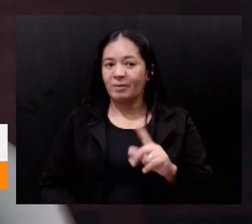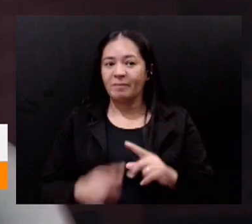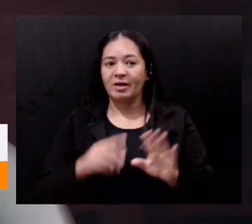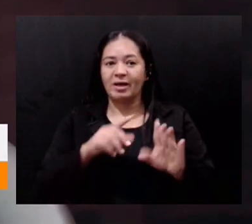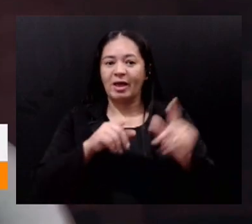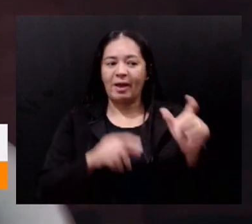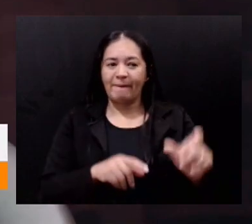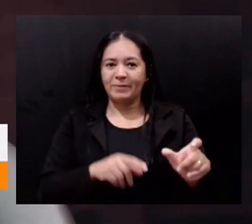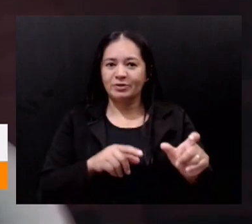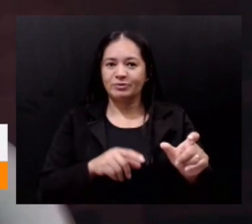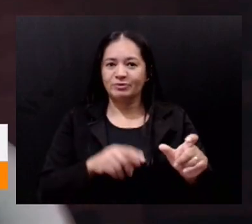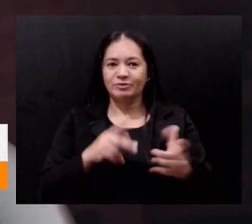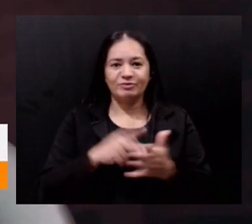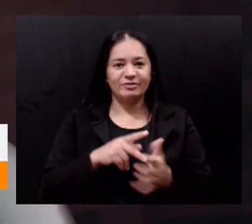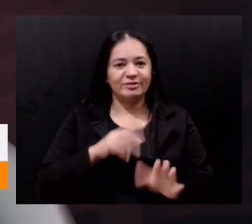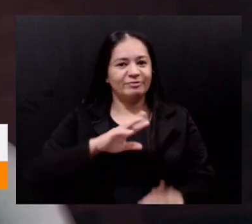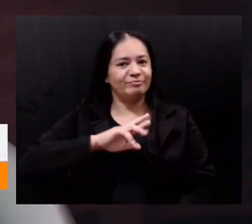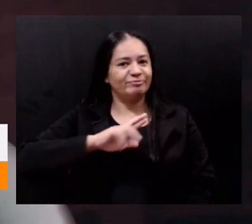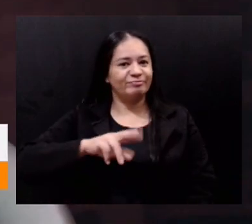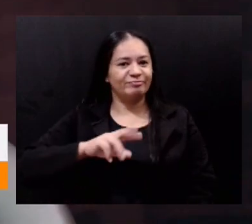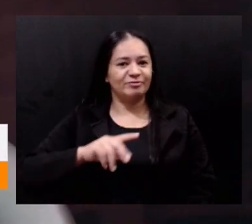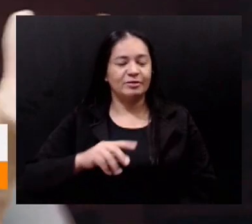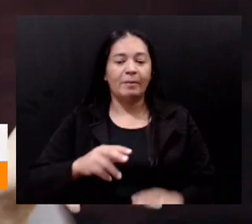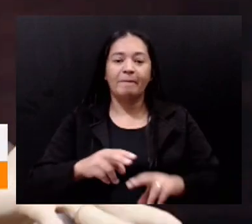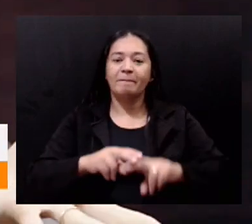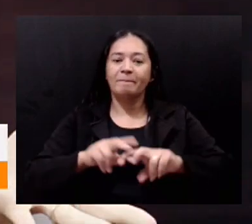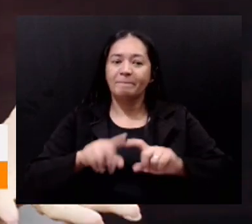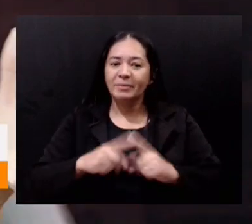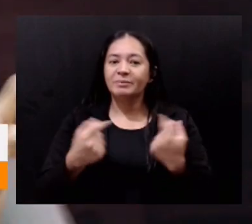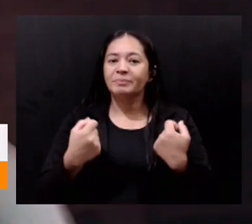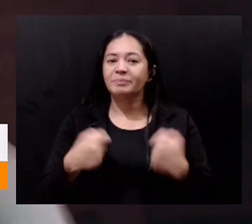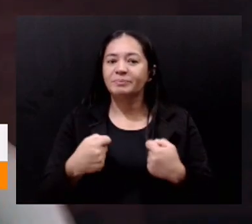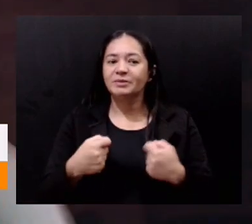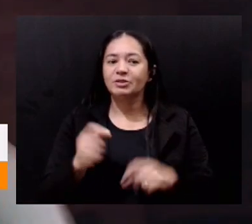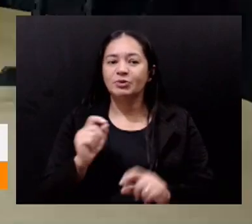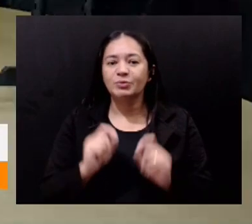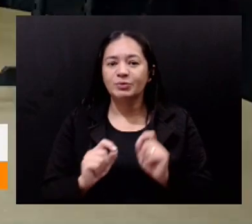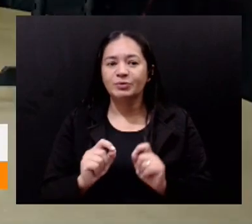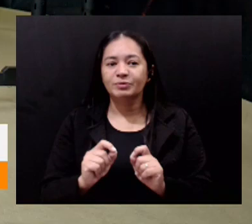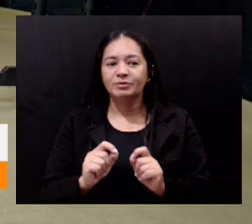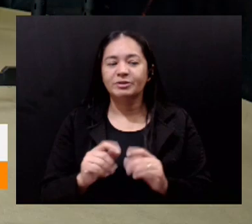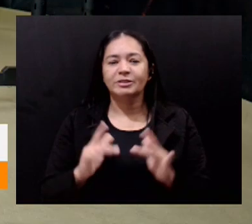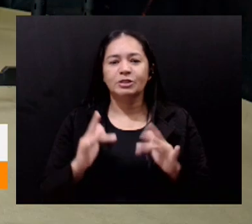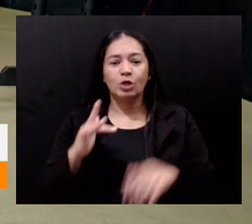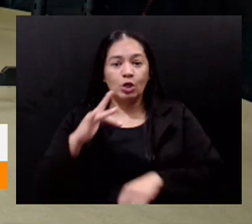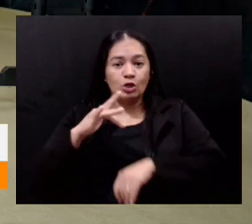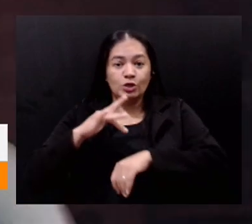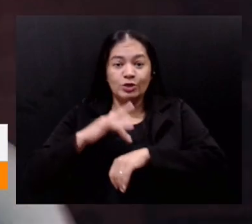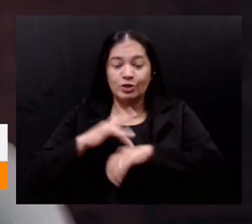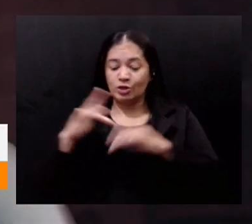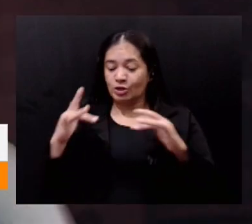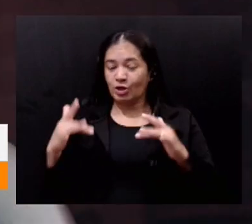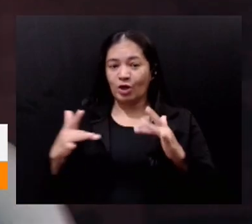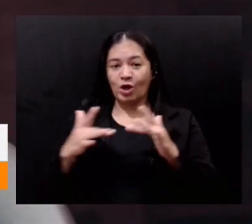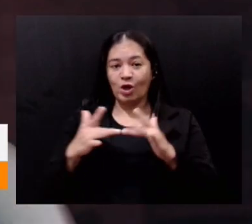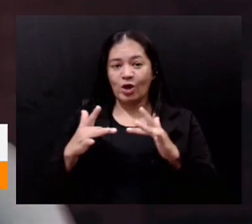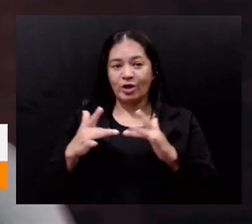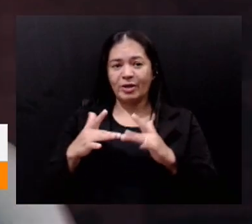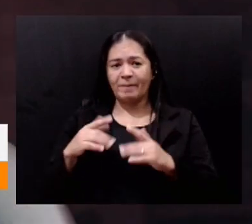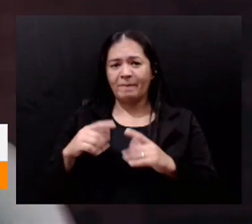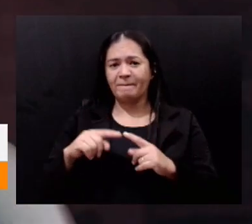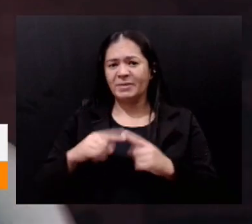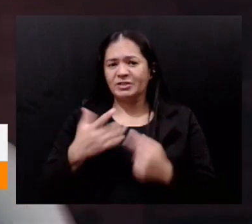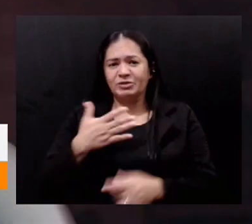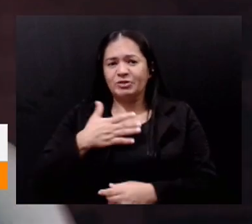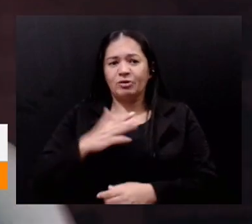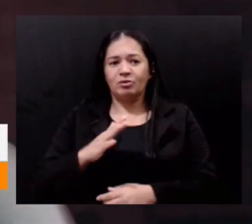vai ser muito aconselhado o toque, o estar Uhum. junto. "Ai, Joyce, mas eu não gosto de toque fixo, um toque físico e